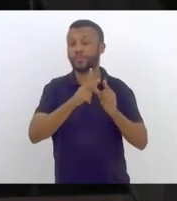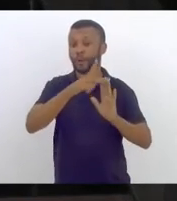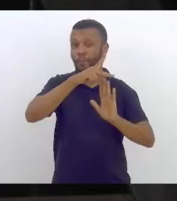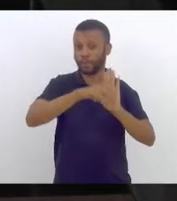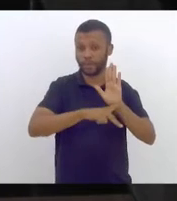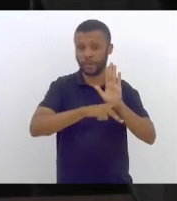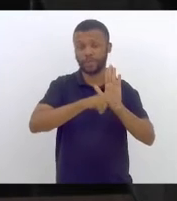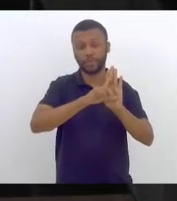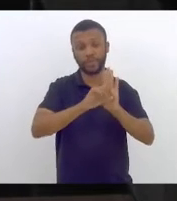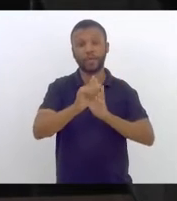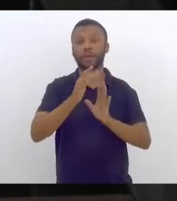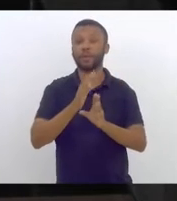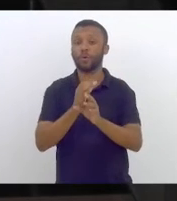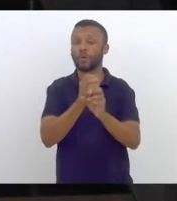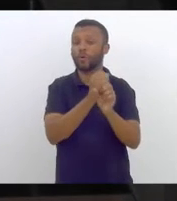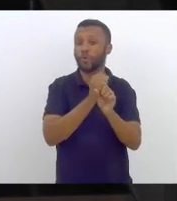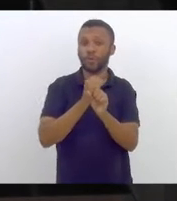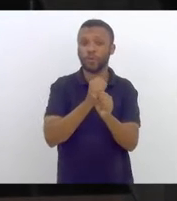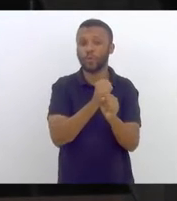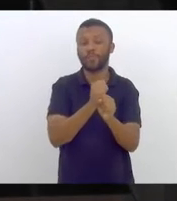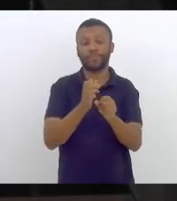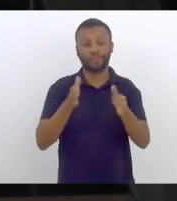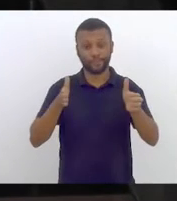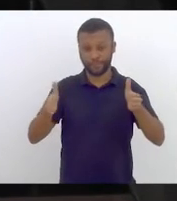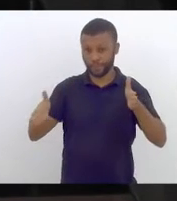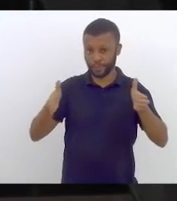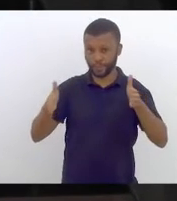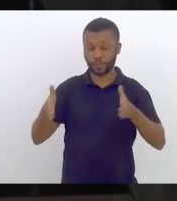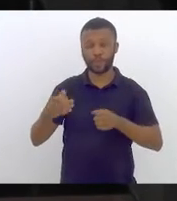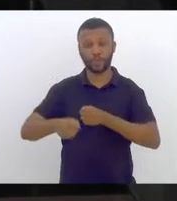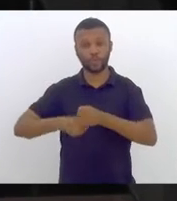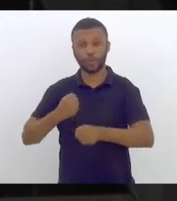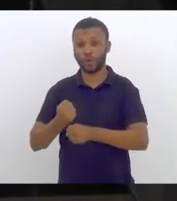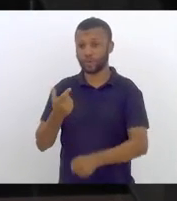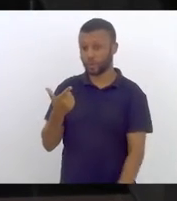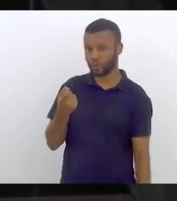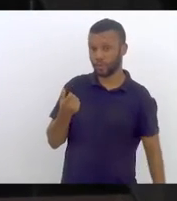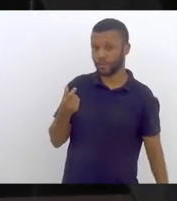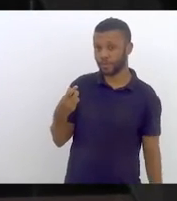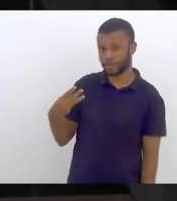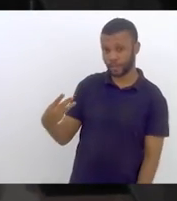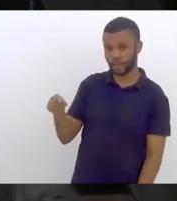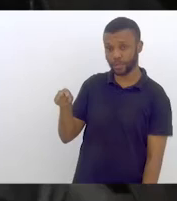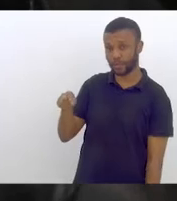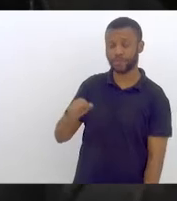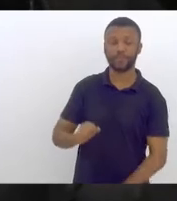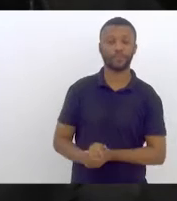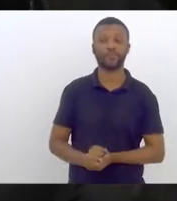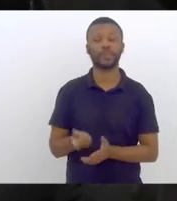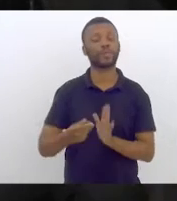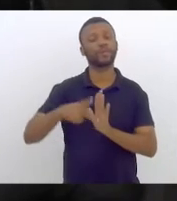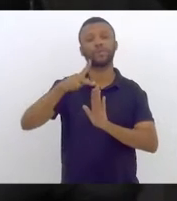orçamentária, exercício de 2023, e ao projeto de lei.